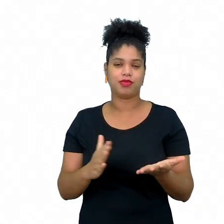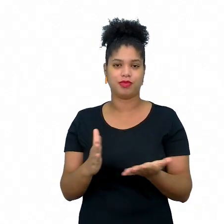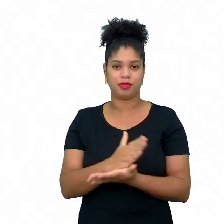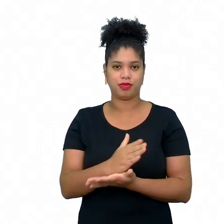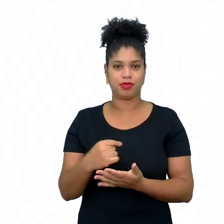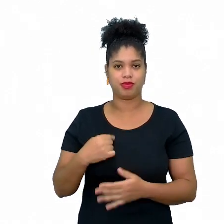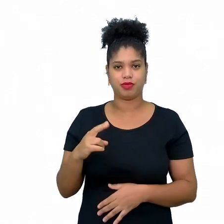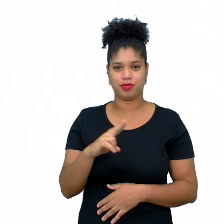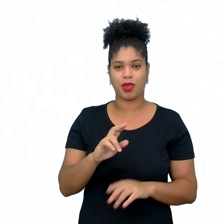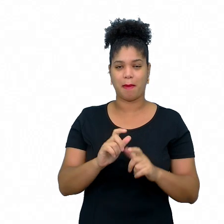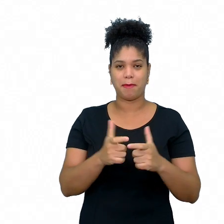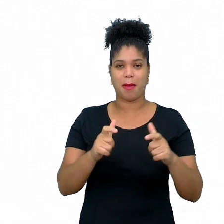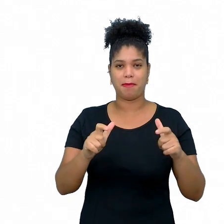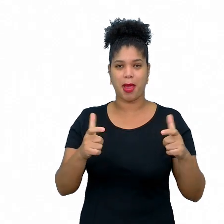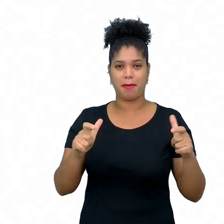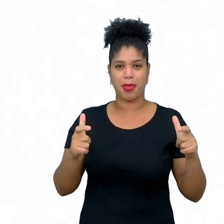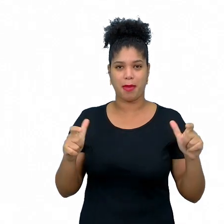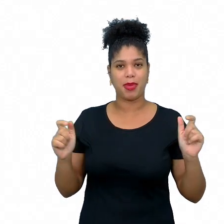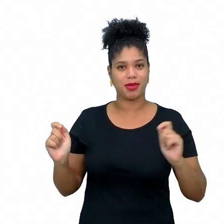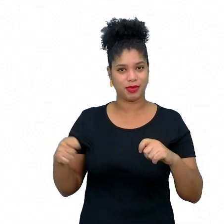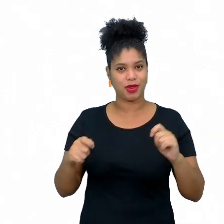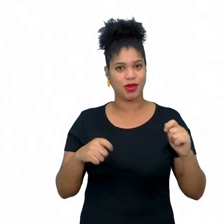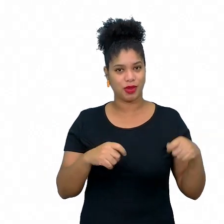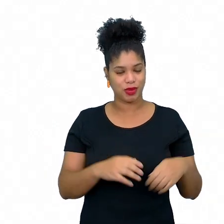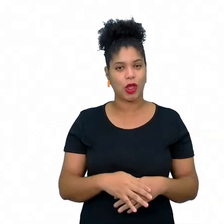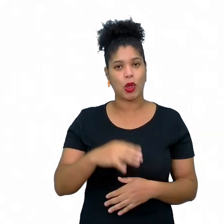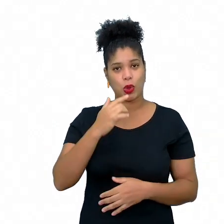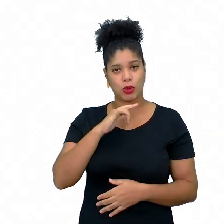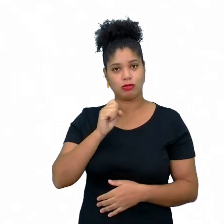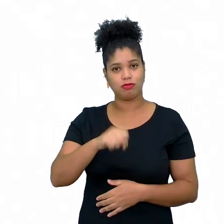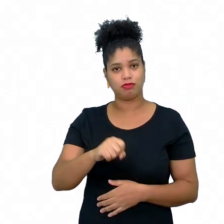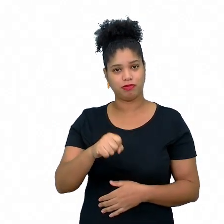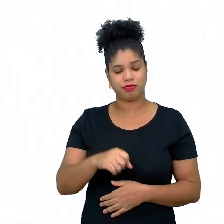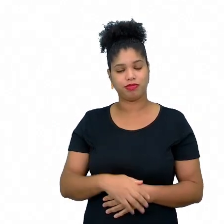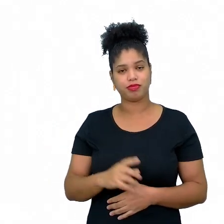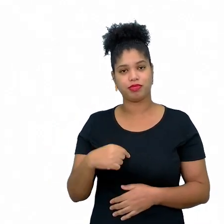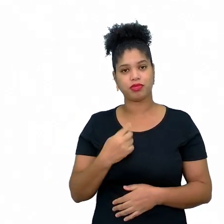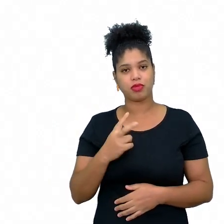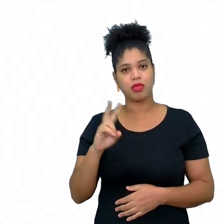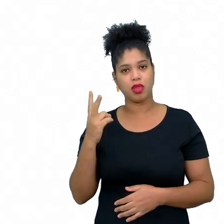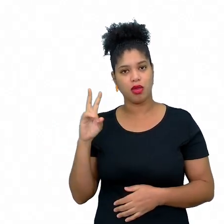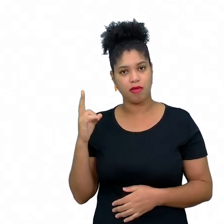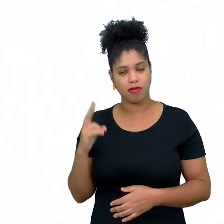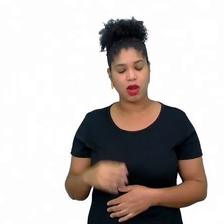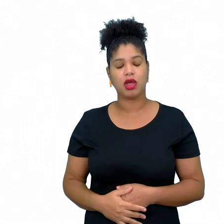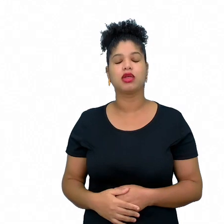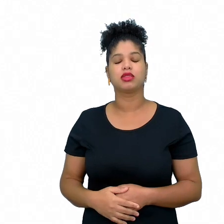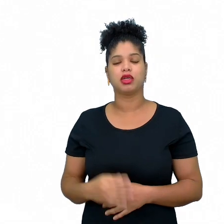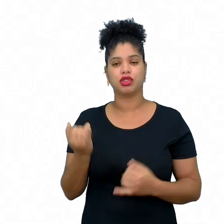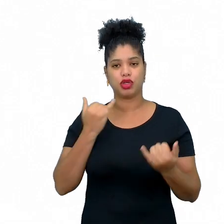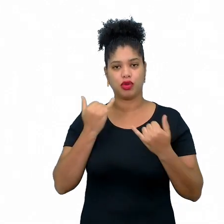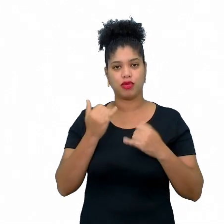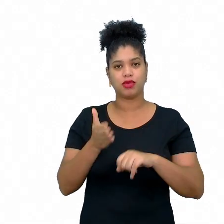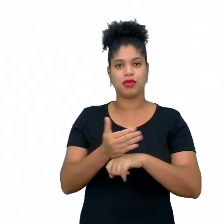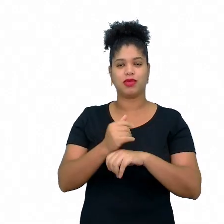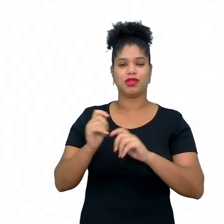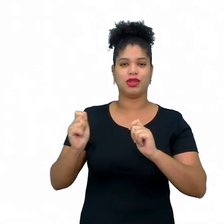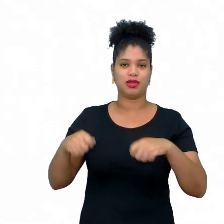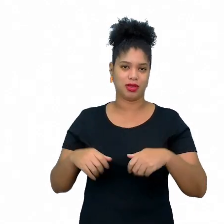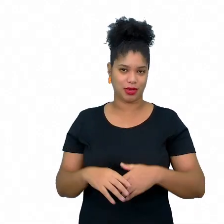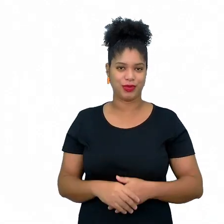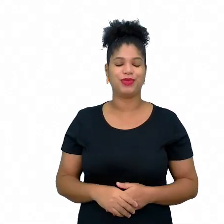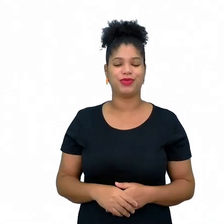podemos ampliar, né, esse repertório, valorizar esses conhecimentos prévios, e,